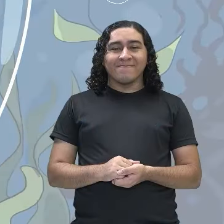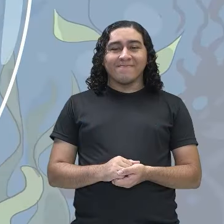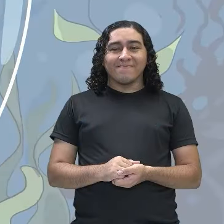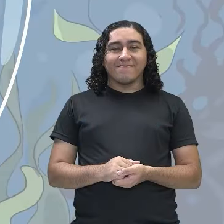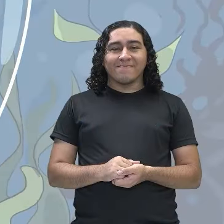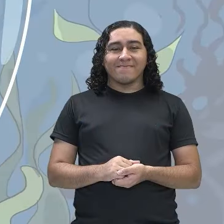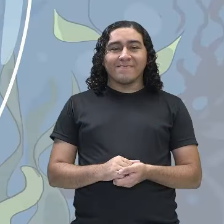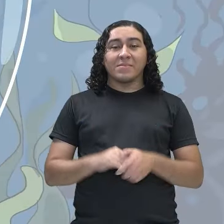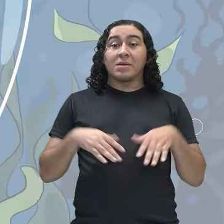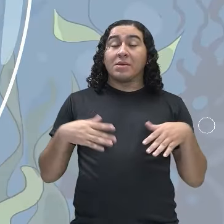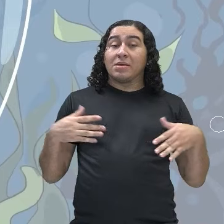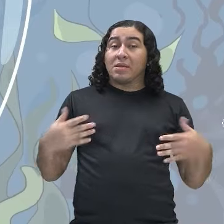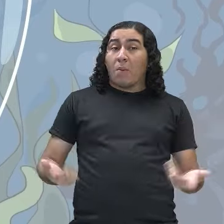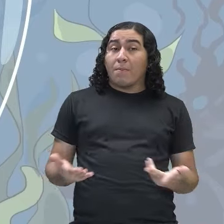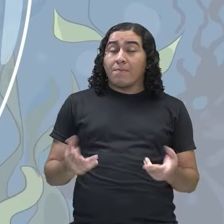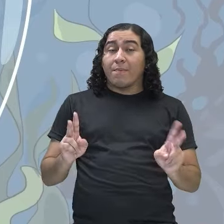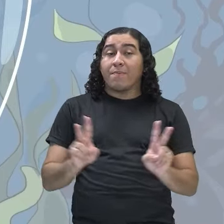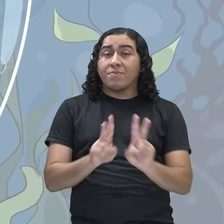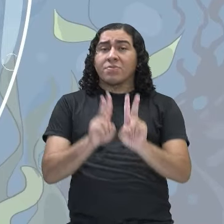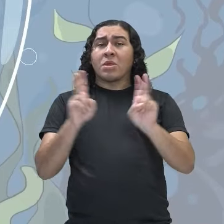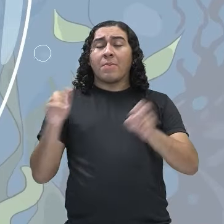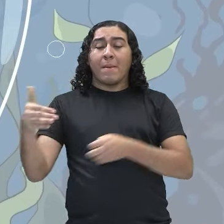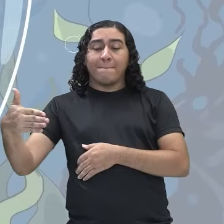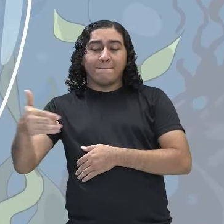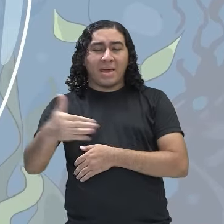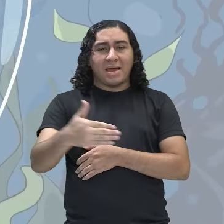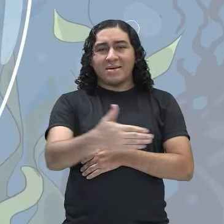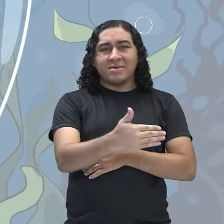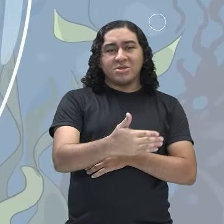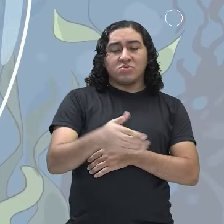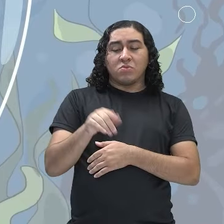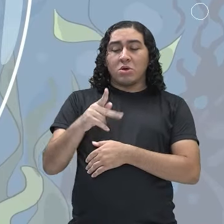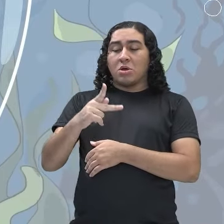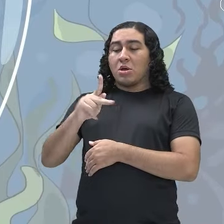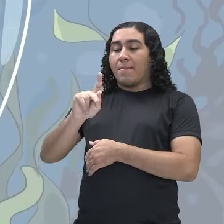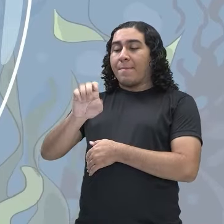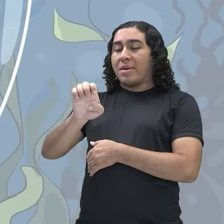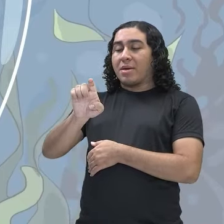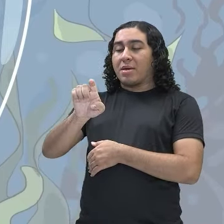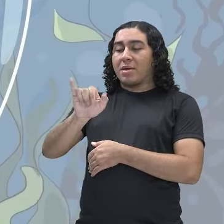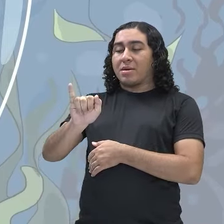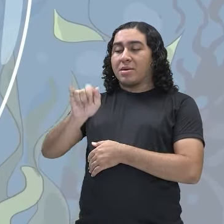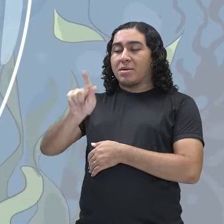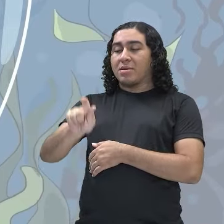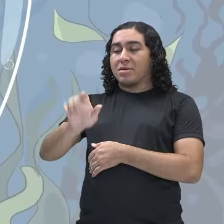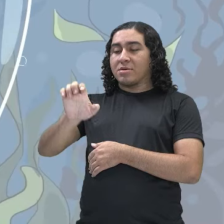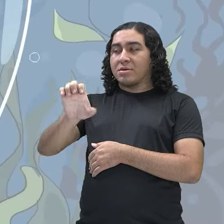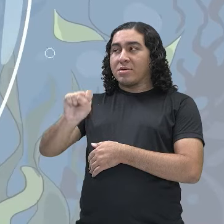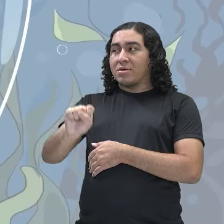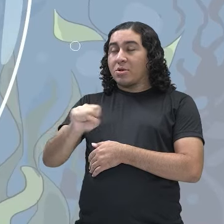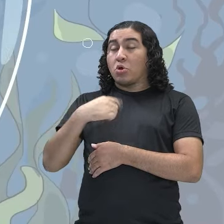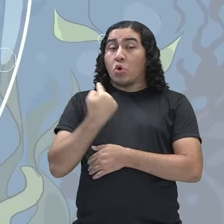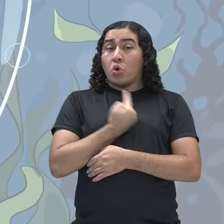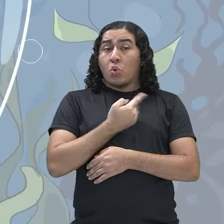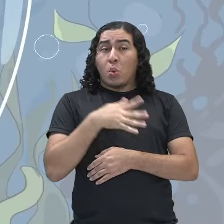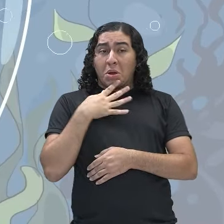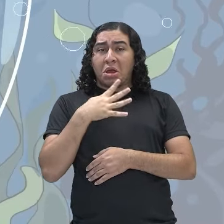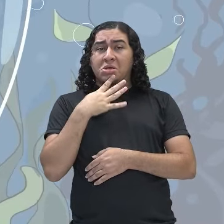E para falar sobre os peixes, né? A gente conhece muito bem as espécies que fazem parte